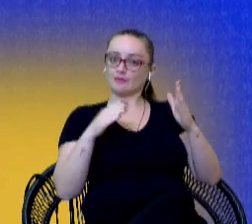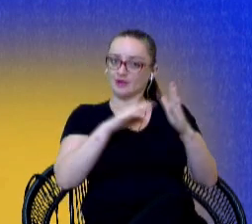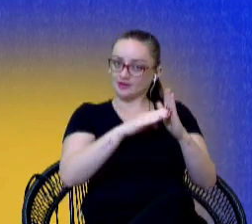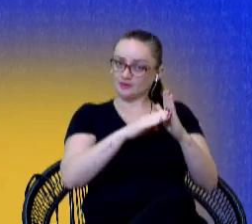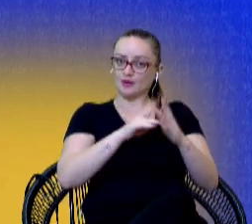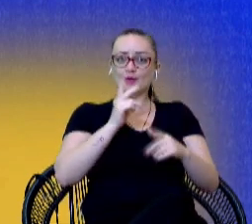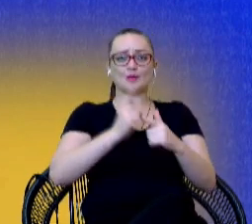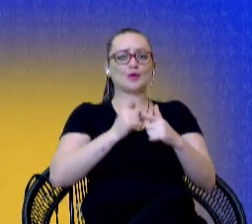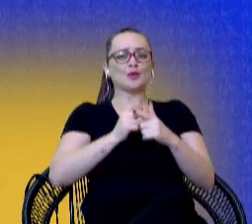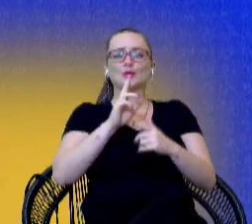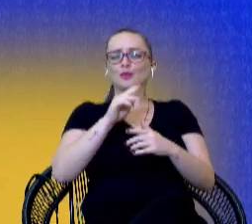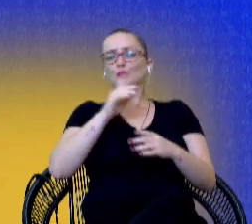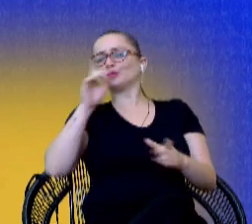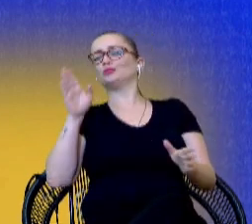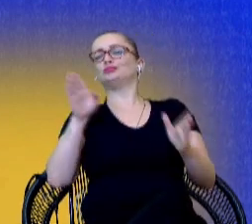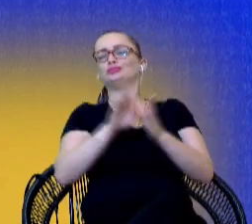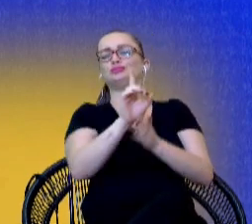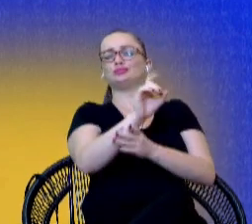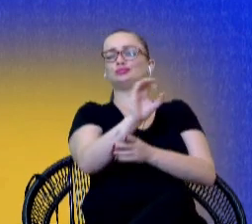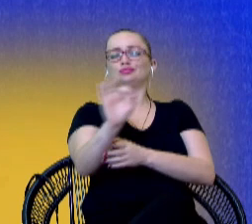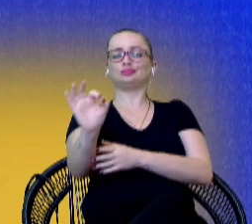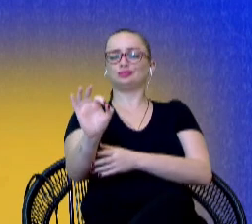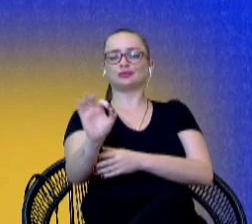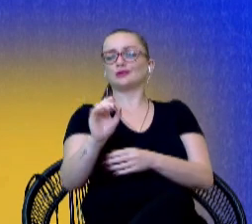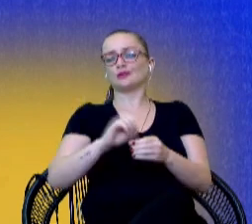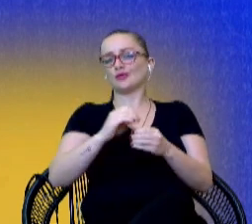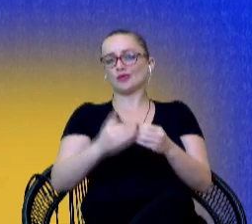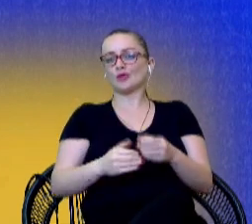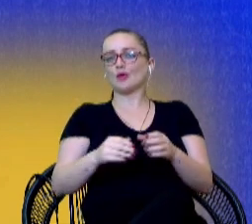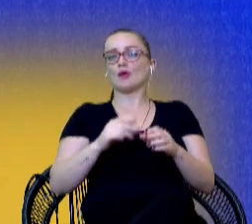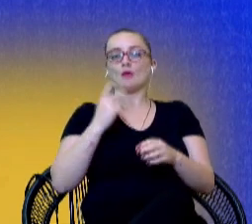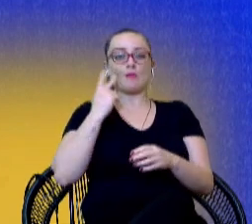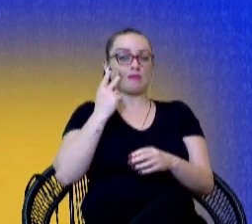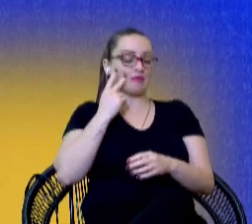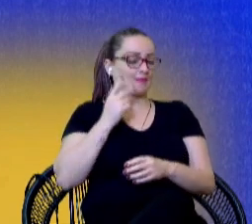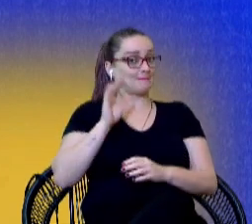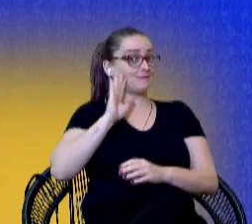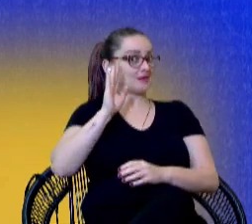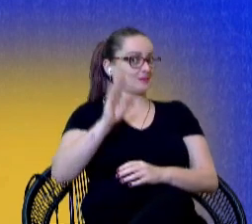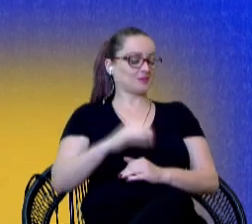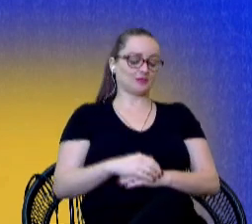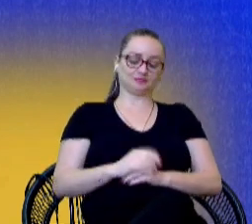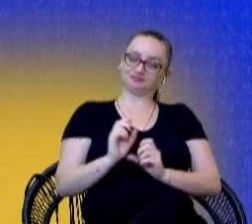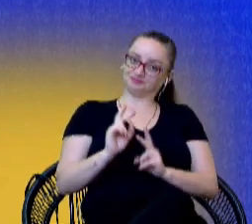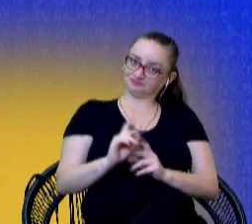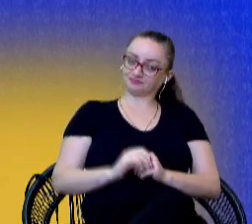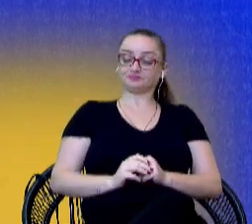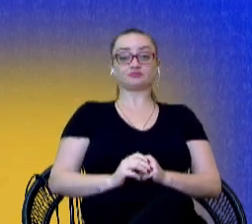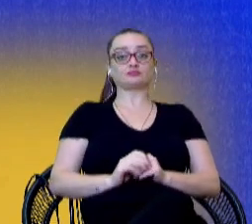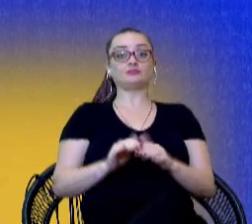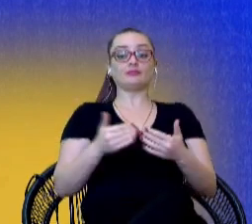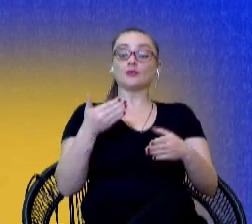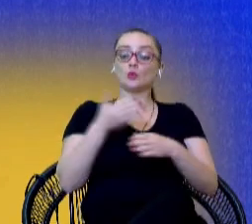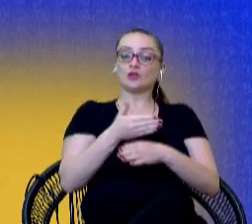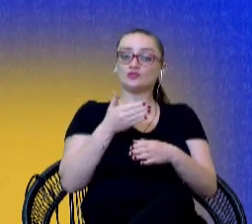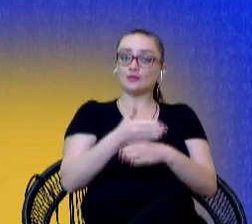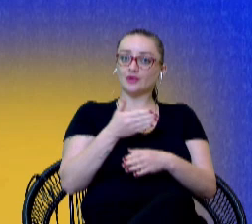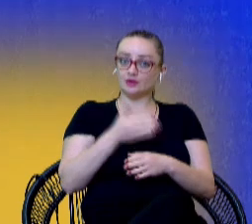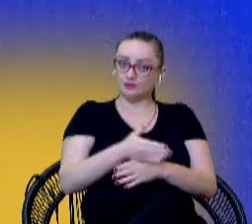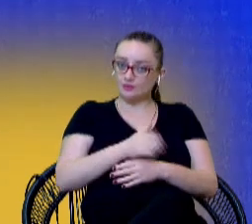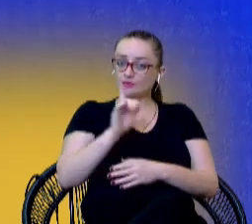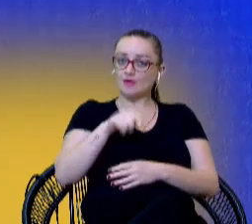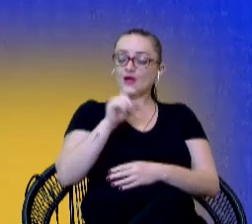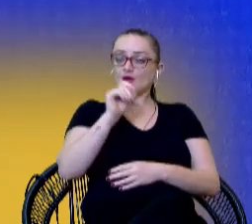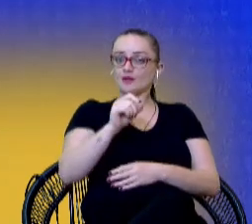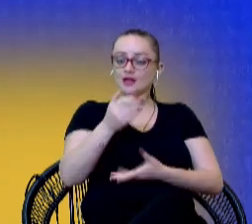nunca vai alcançar 100% da sua base quando você fala de conteúdo orgânico, principalmente. Tá bom, gente? Então, o engajamento é